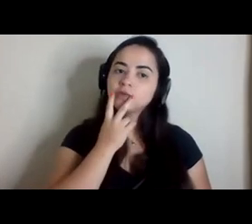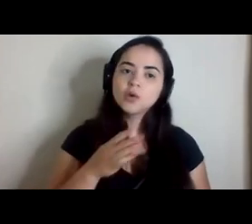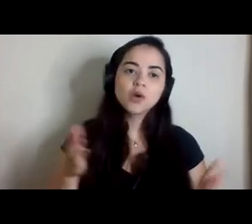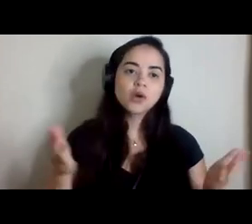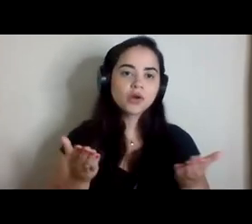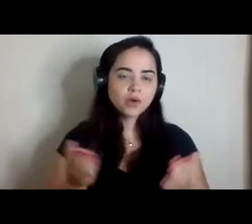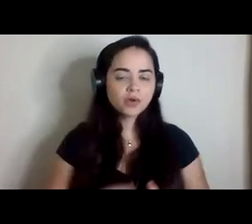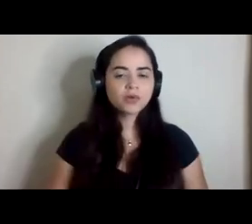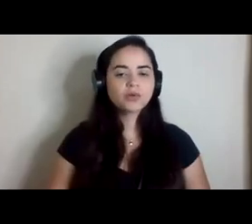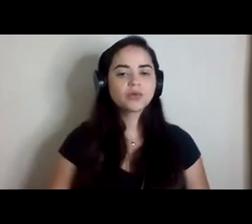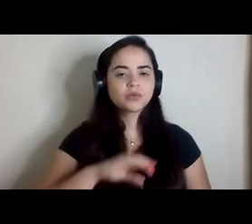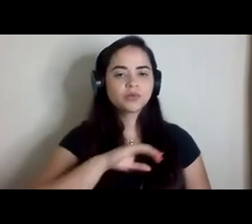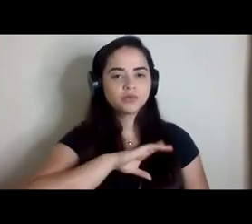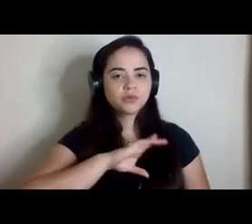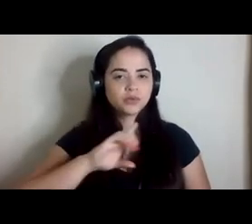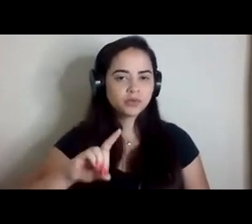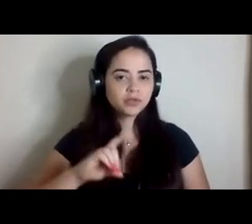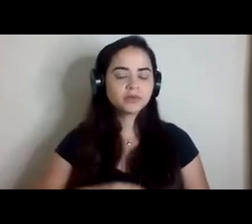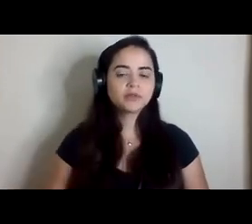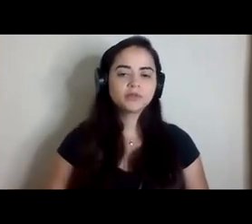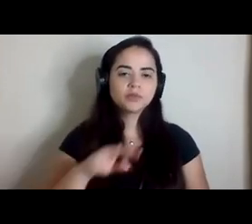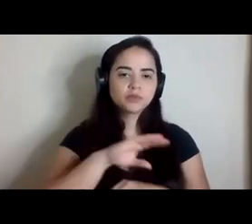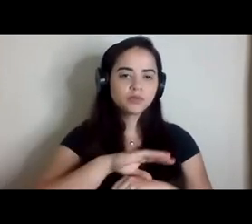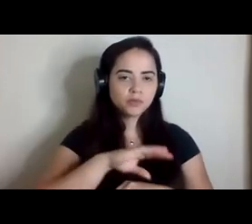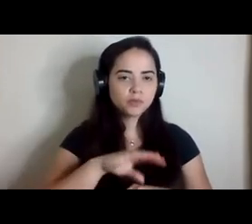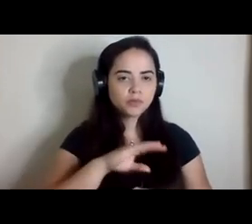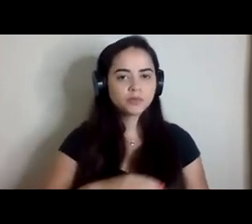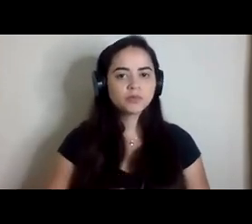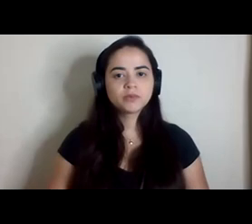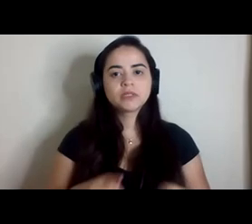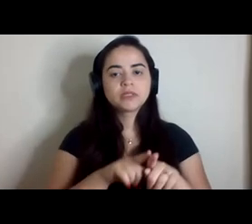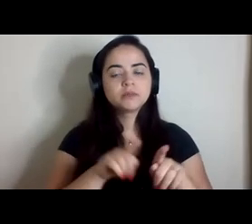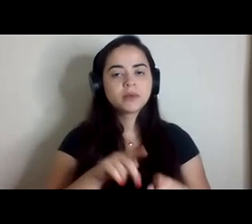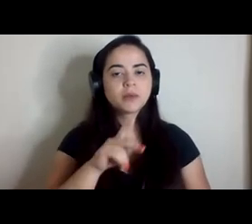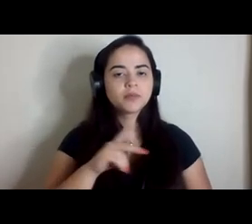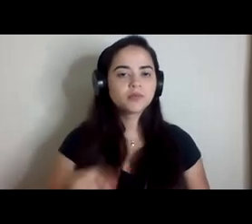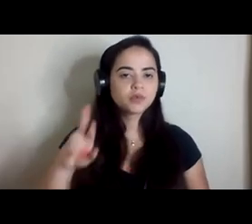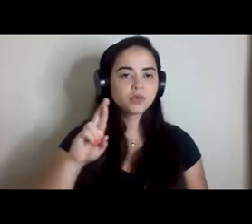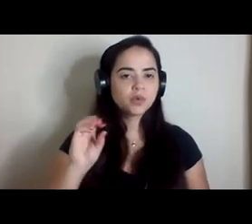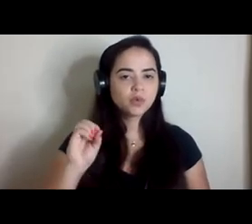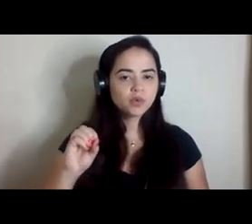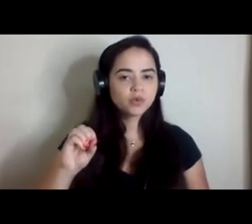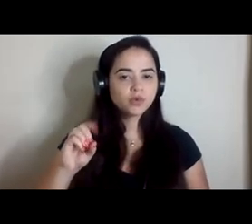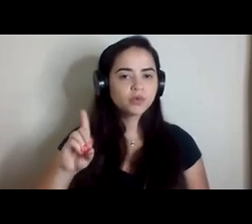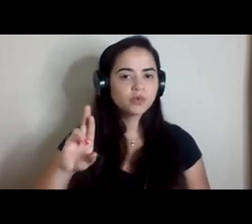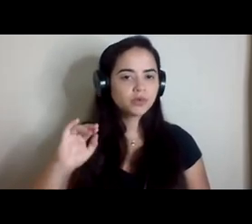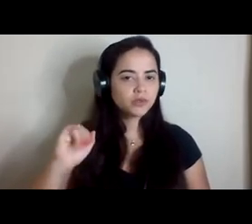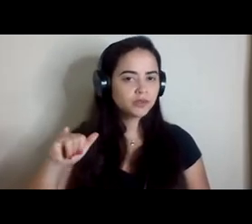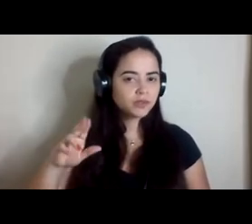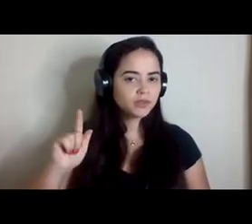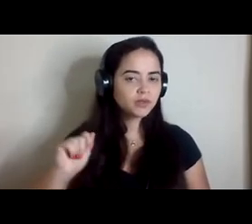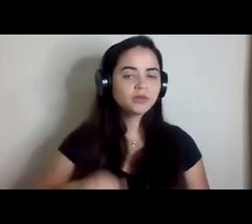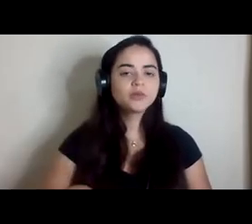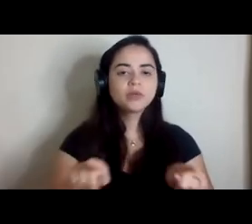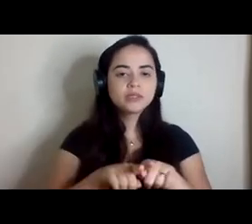local do nosso programa. Cumprimentar o professor Rodrigo Ferreira Rodrigues, que também nosso colega